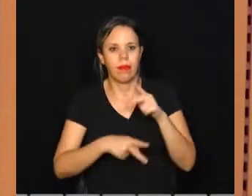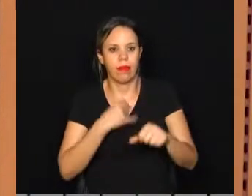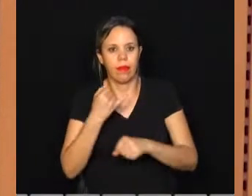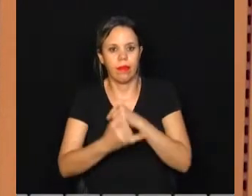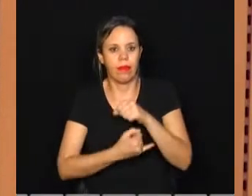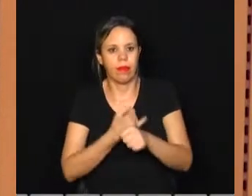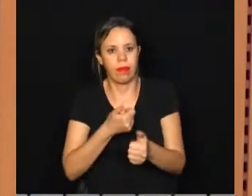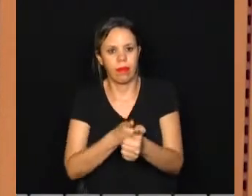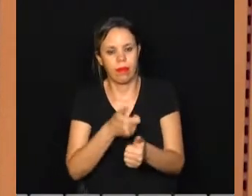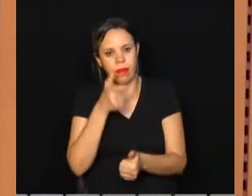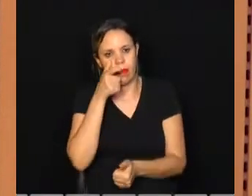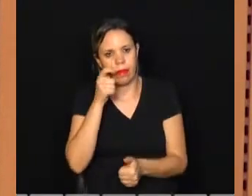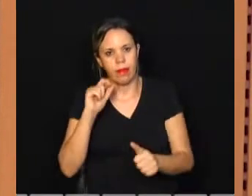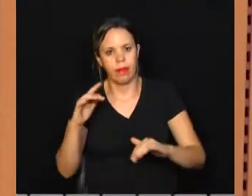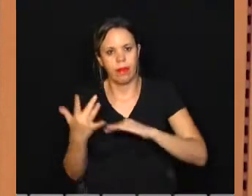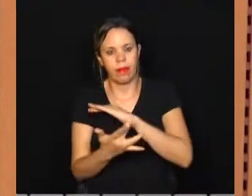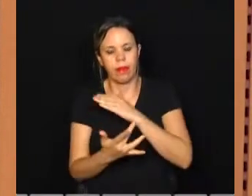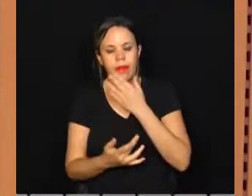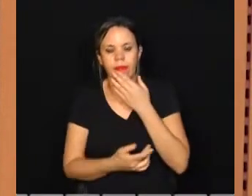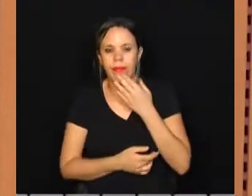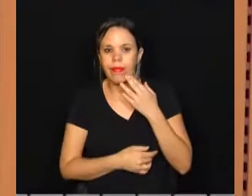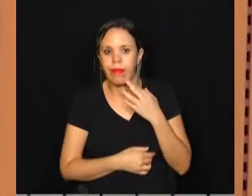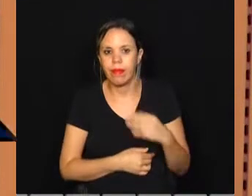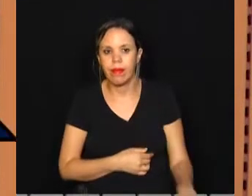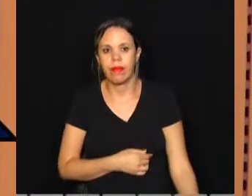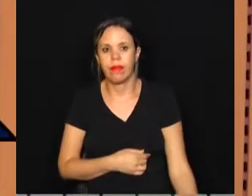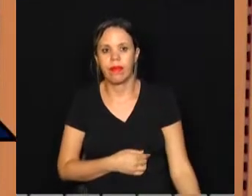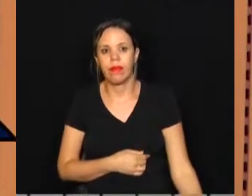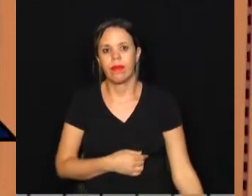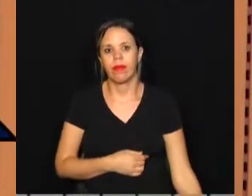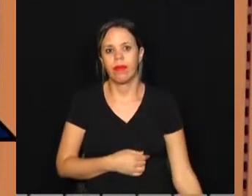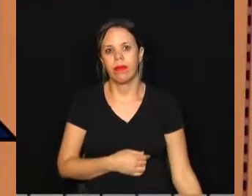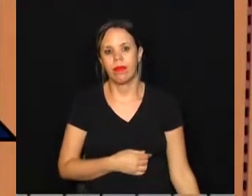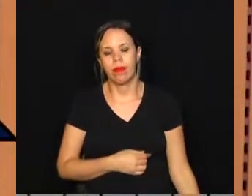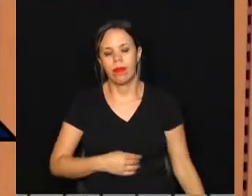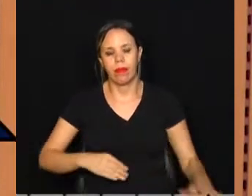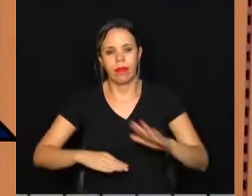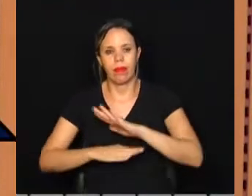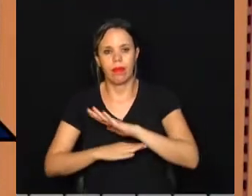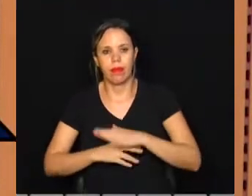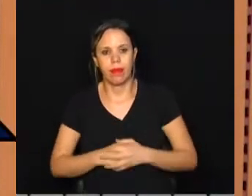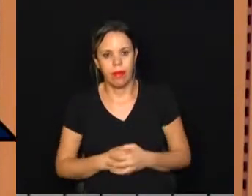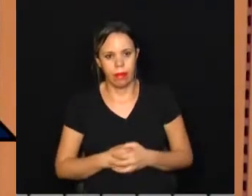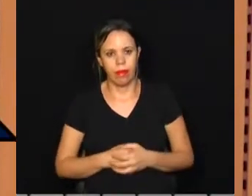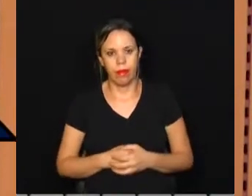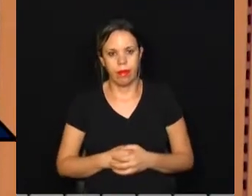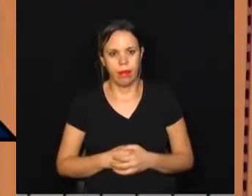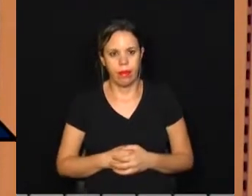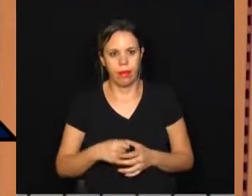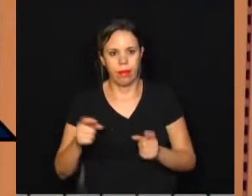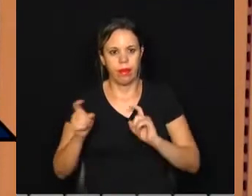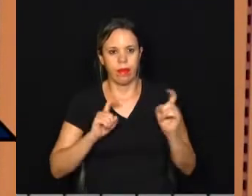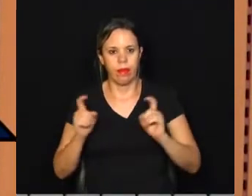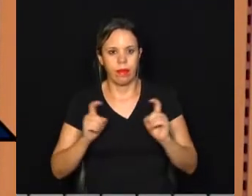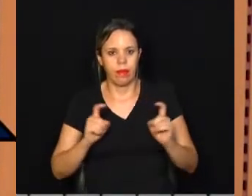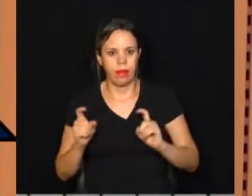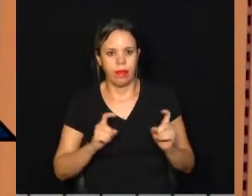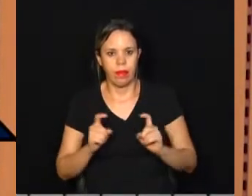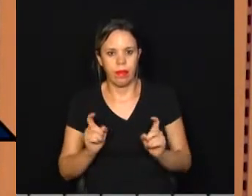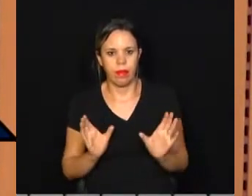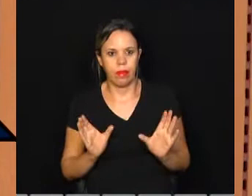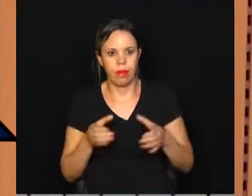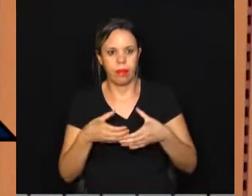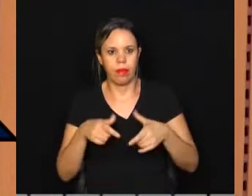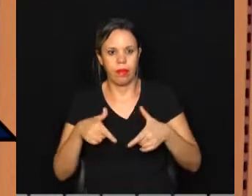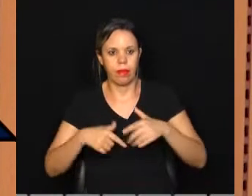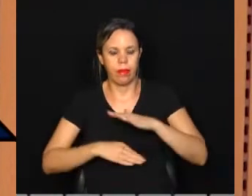nos acompanhando pelas redes sociais aqui da Câmara de Campinas. Essa é uma reunião,